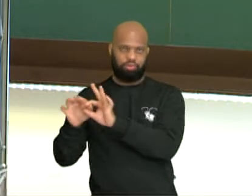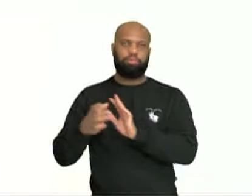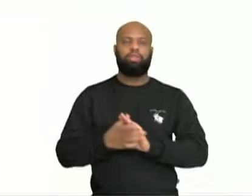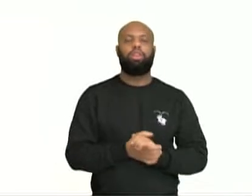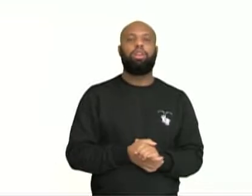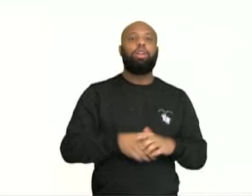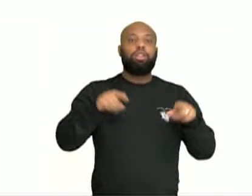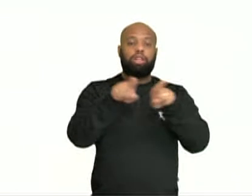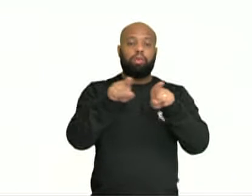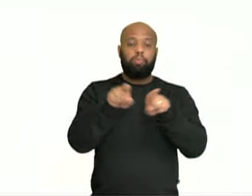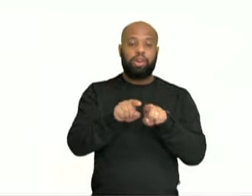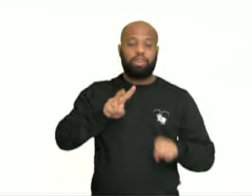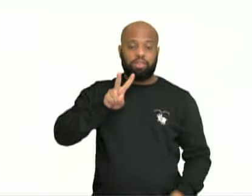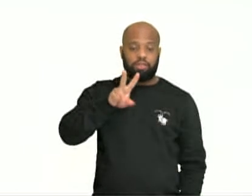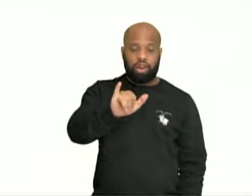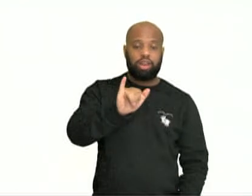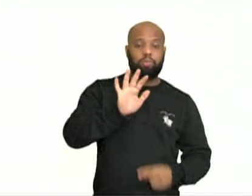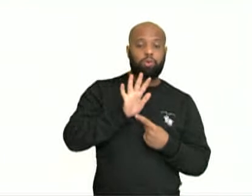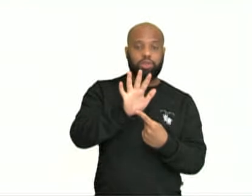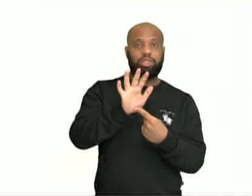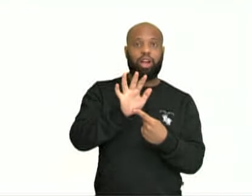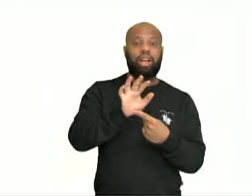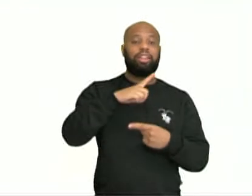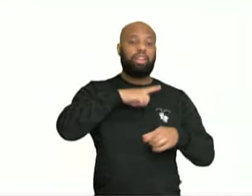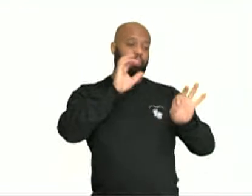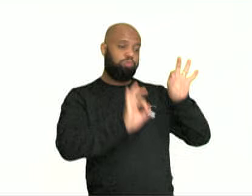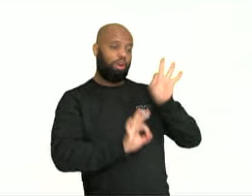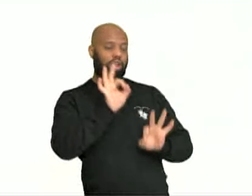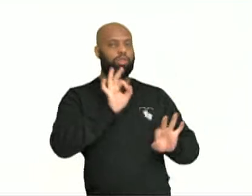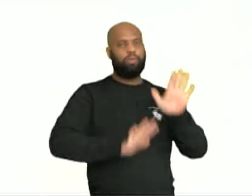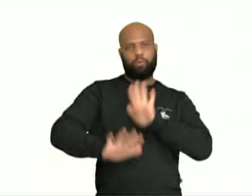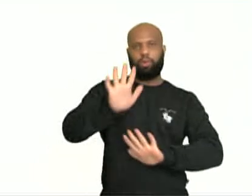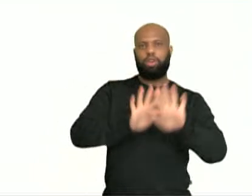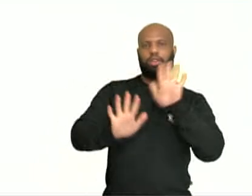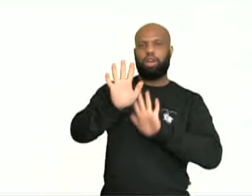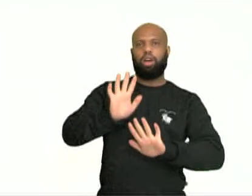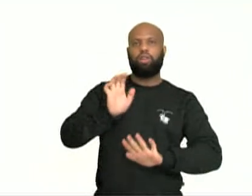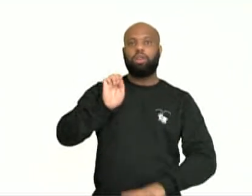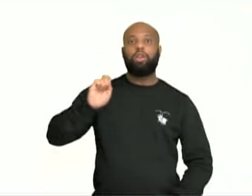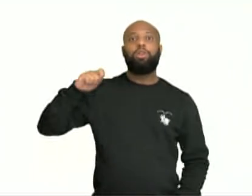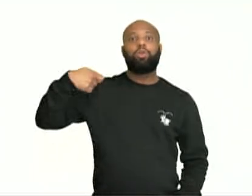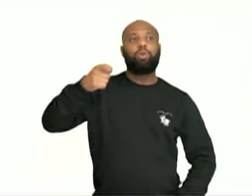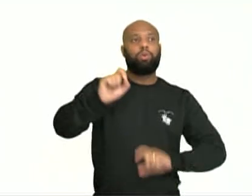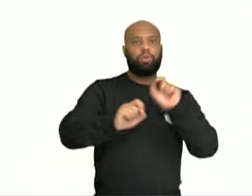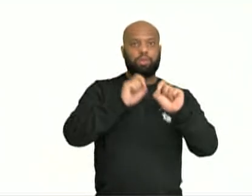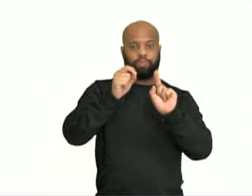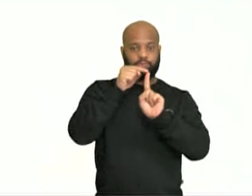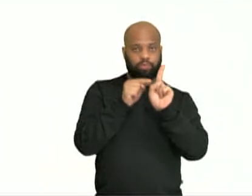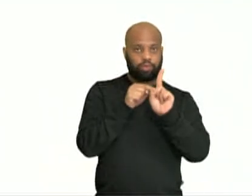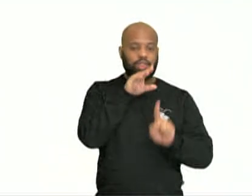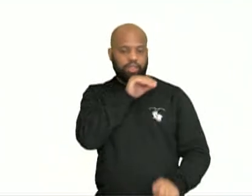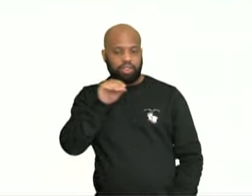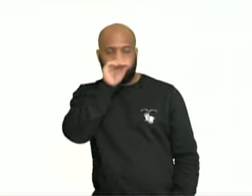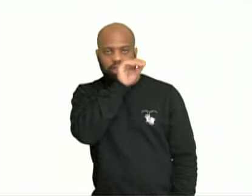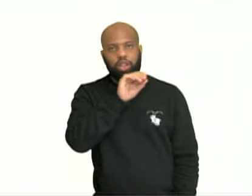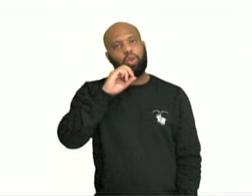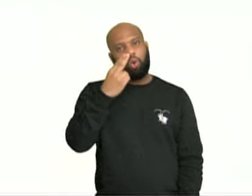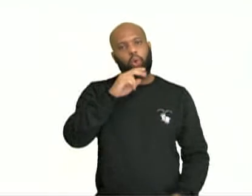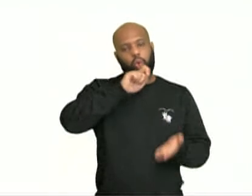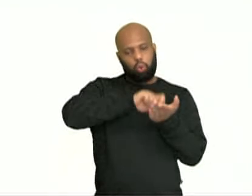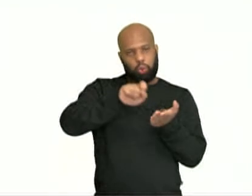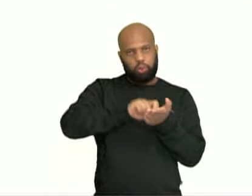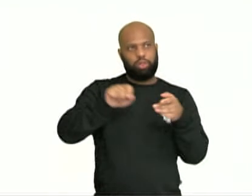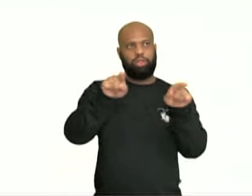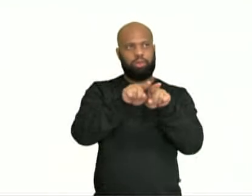mais? E determina um planejamento cuidadoso no que diz respeito ao quê? A modalidade oral ou a modalidade